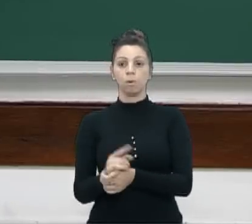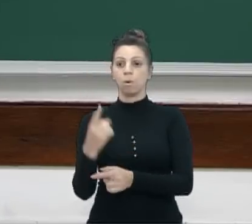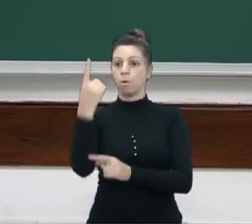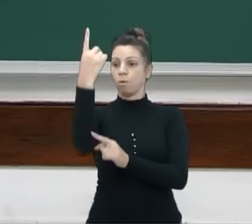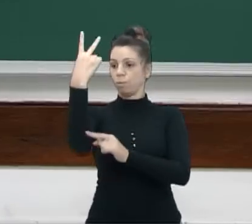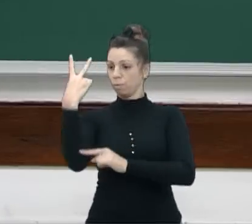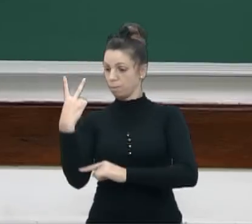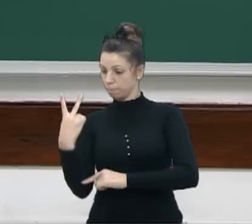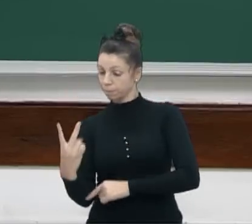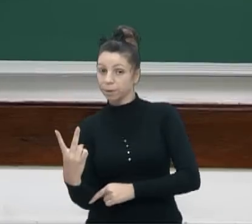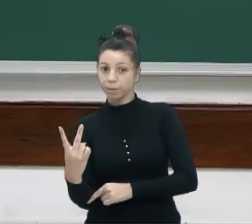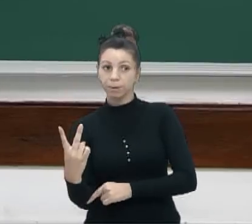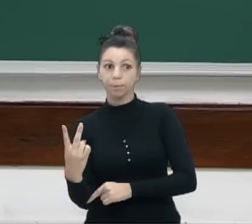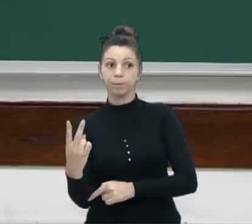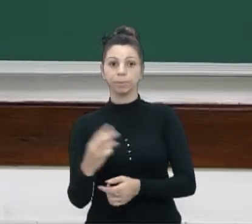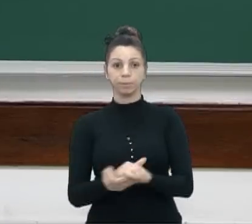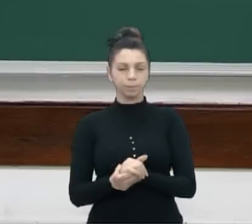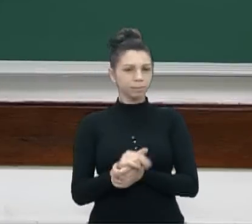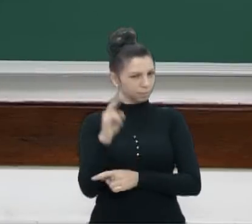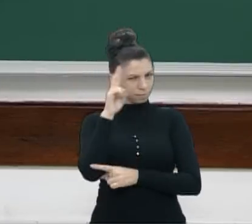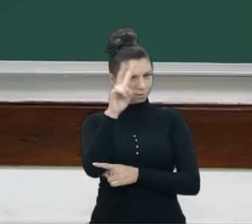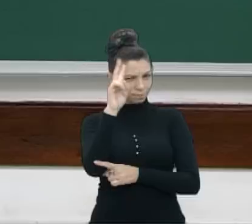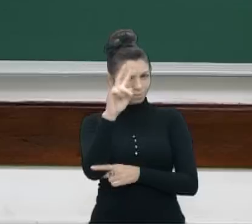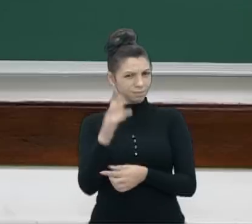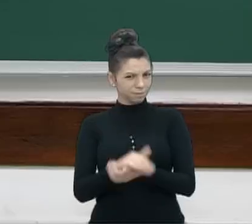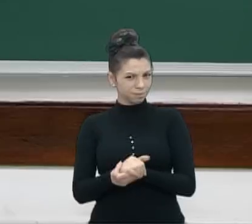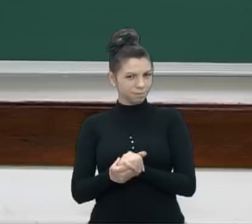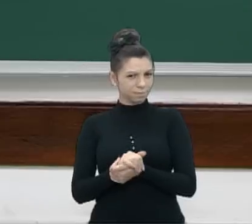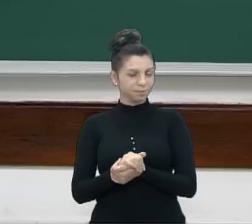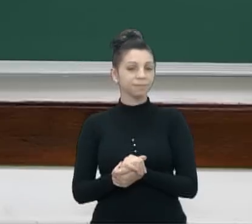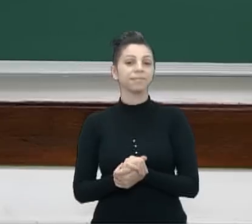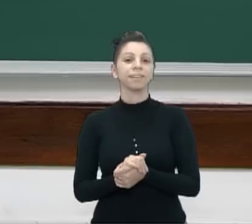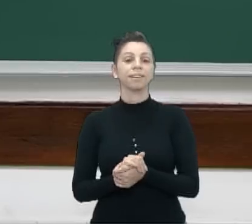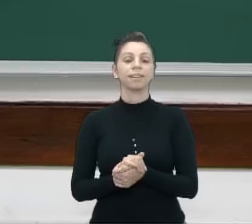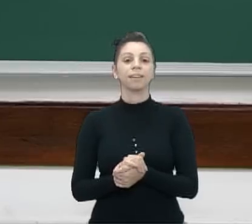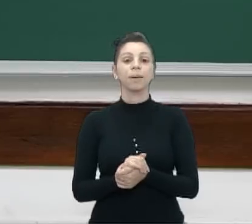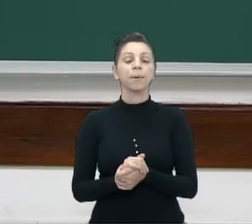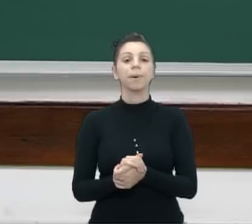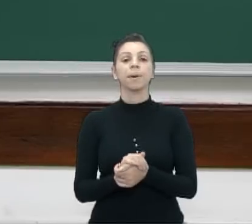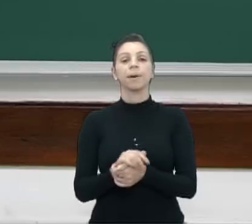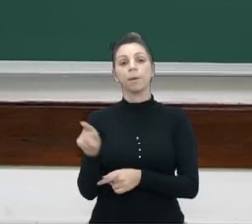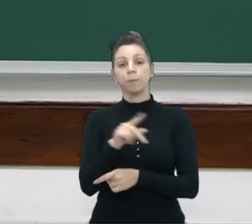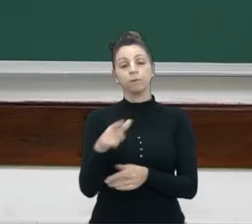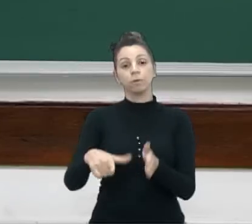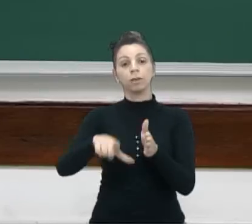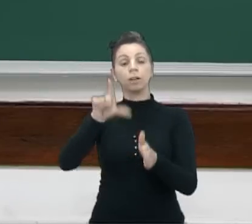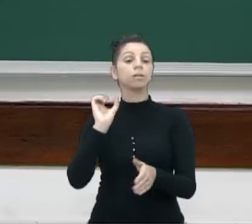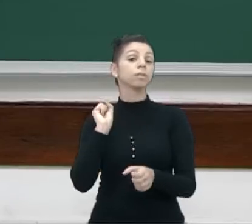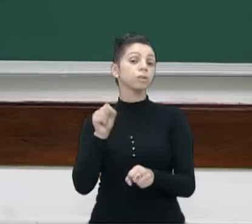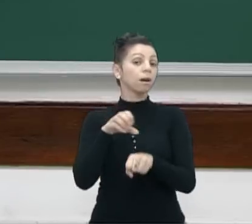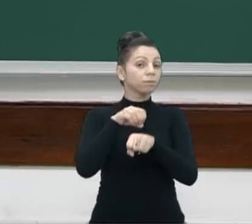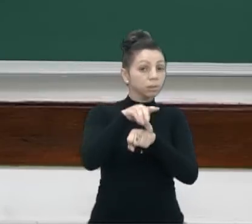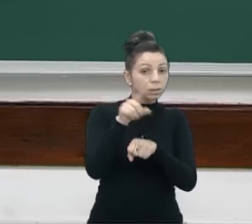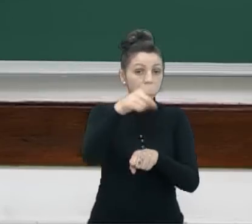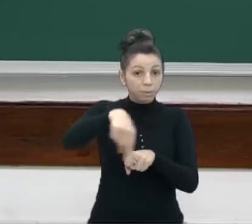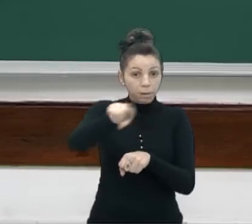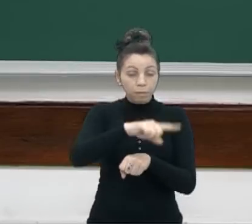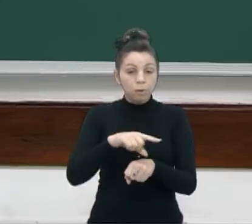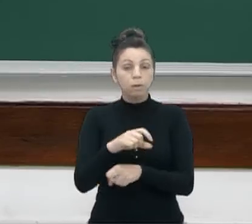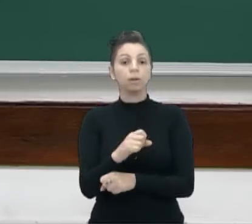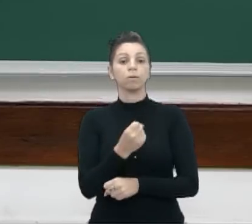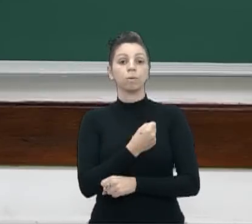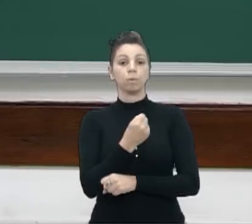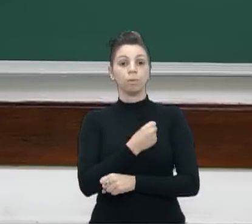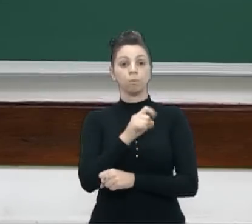que representa metade. Lembraram? O professor Anderson já fez essa introdução com vocês de números racionais. Muito